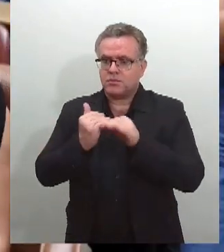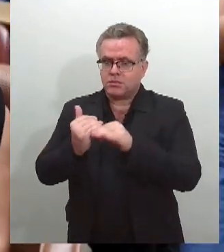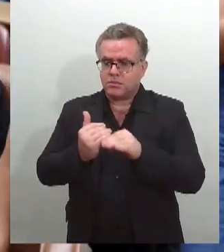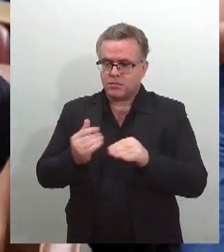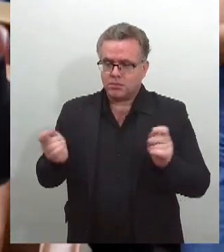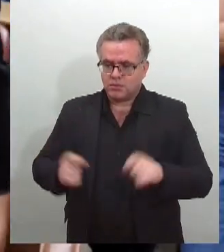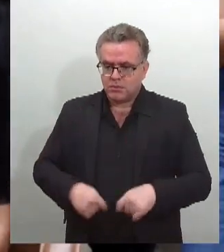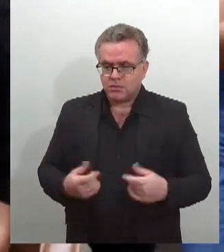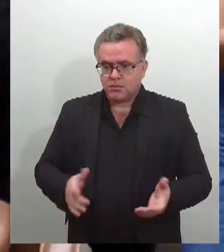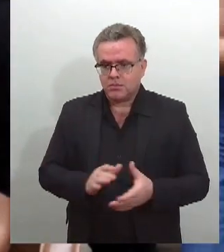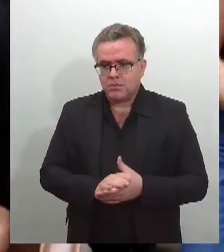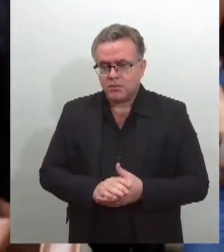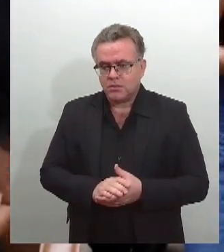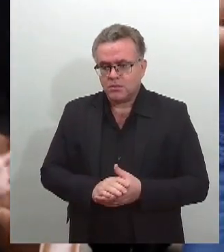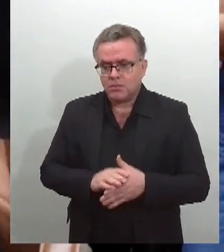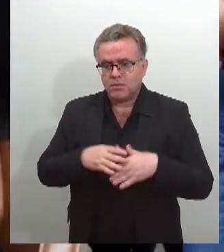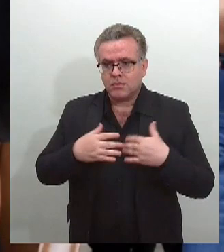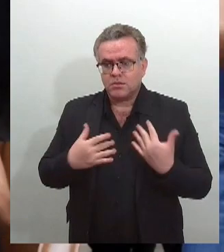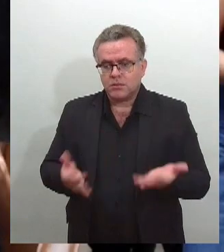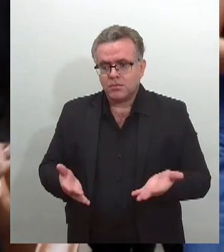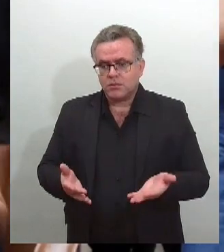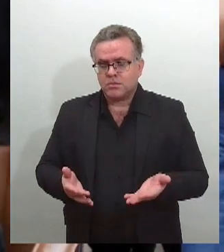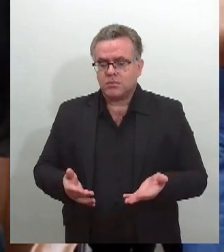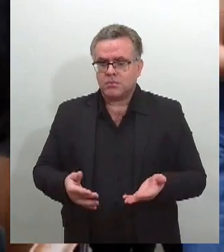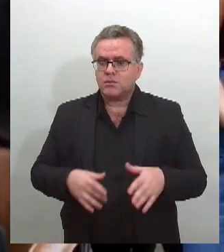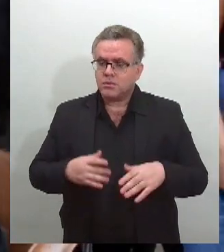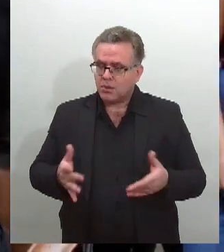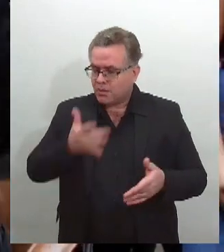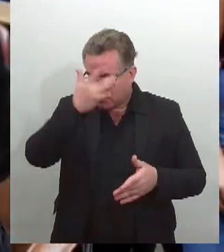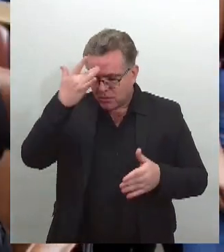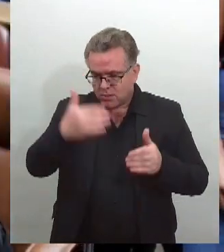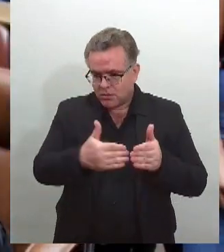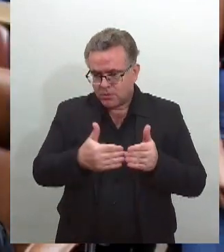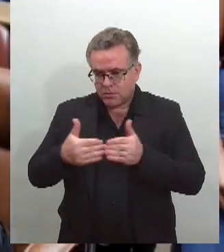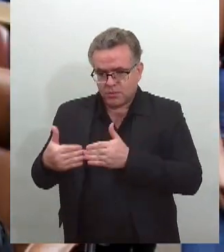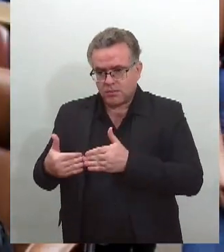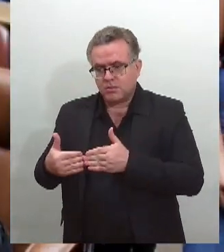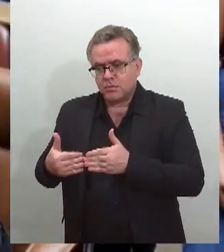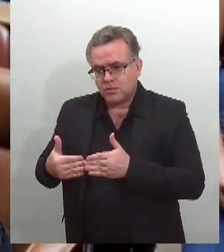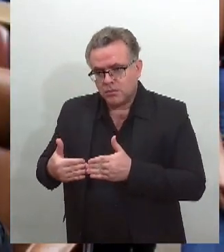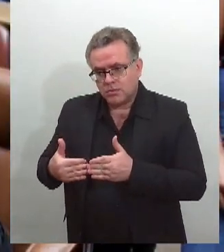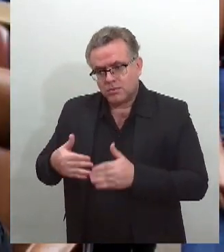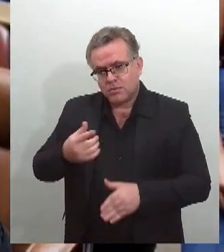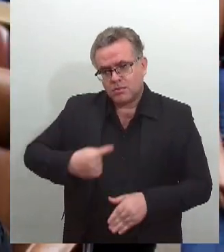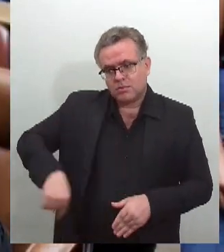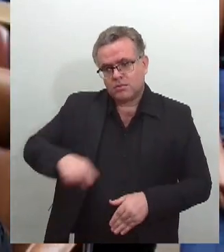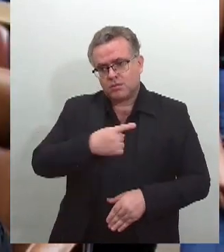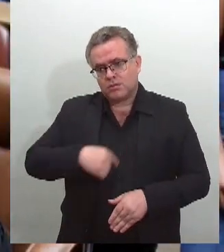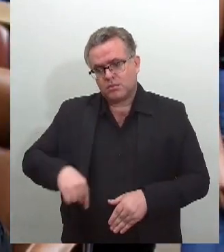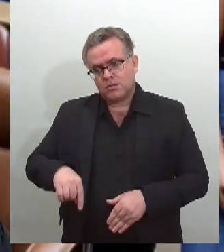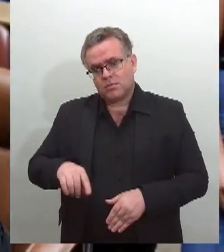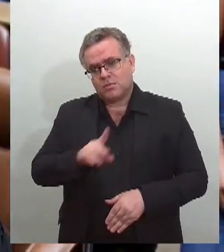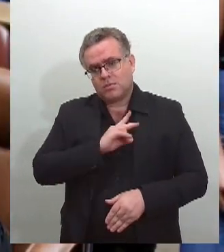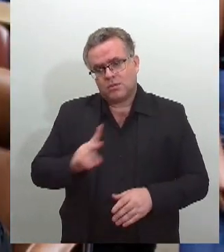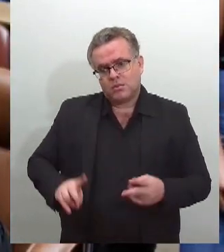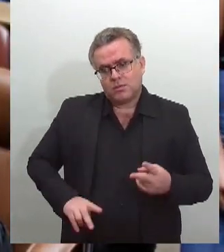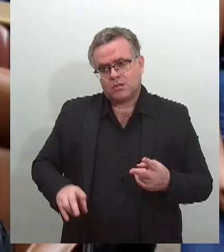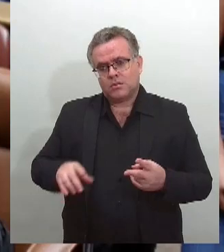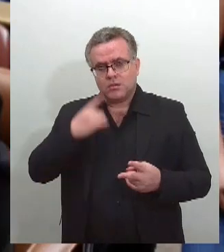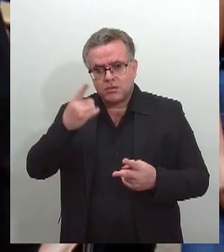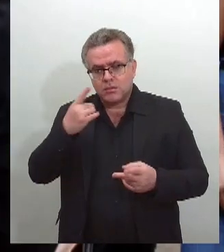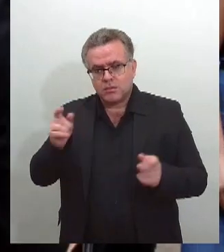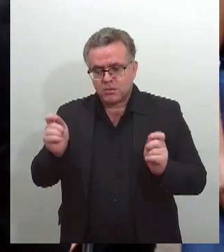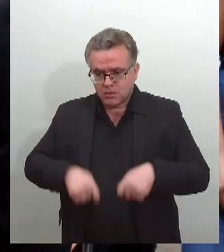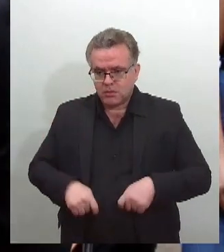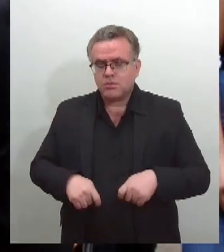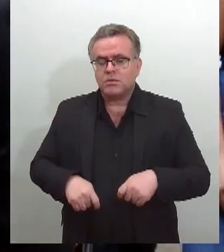uma comunidade muito invisibilizada, né? A gente, quando vereadora, conseguimos mudar uma lei